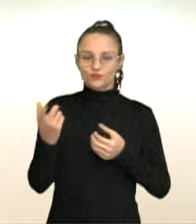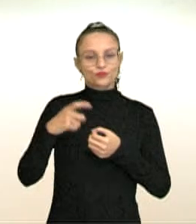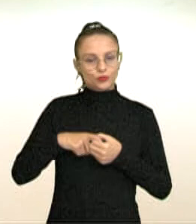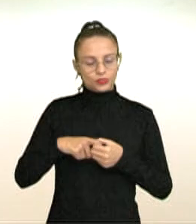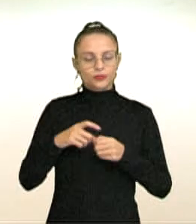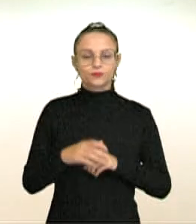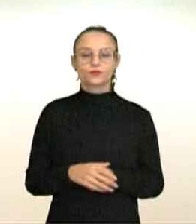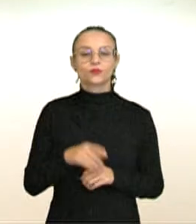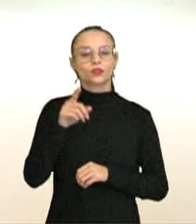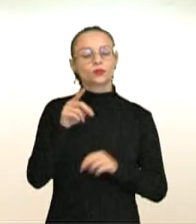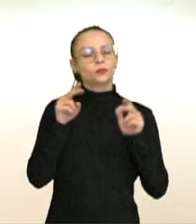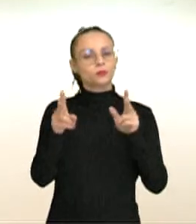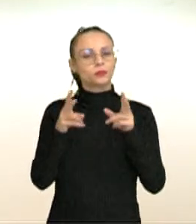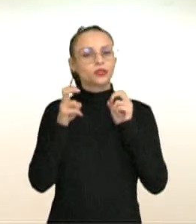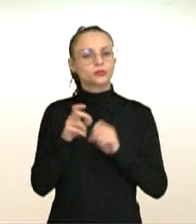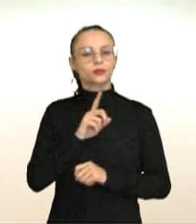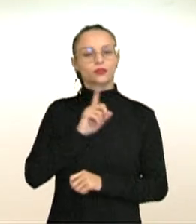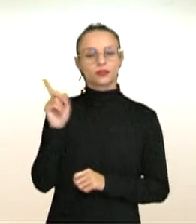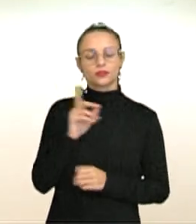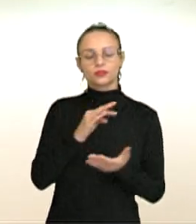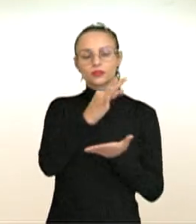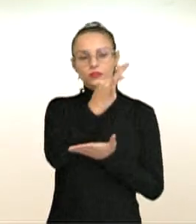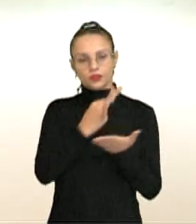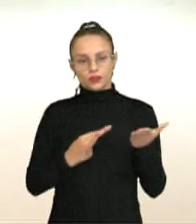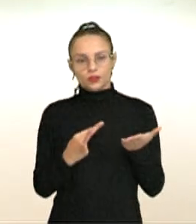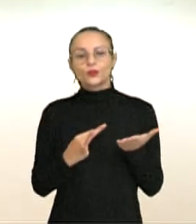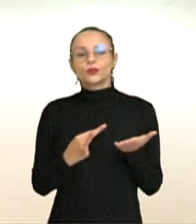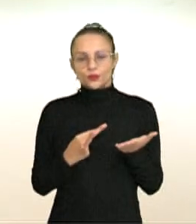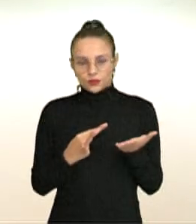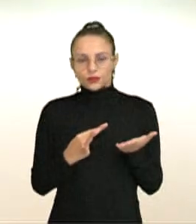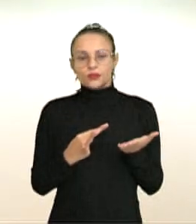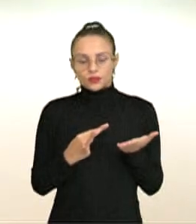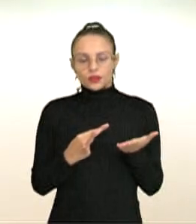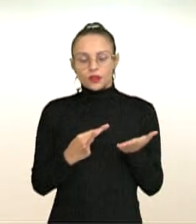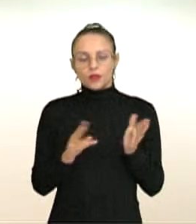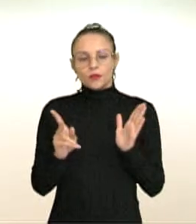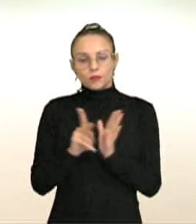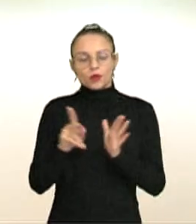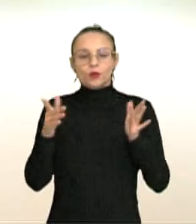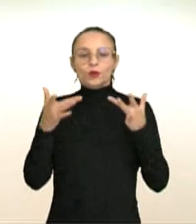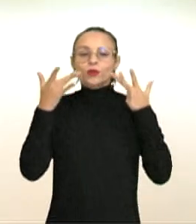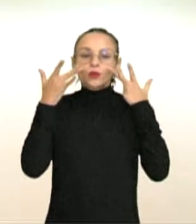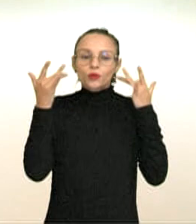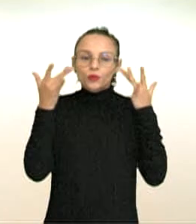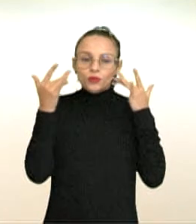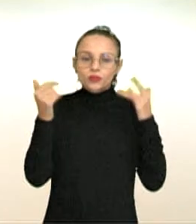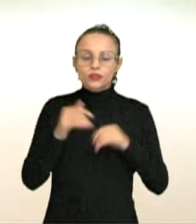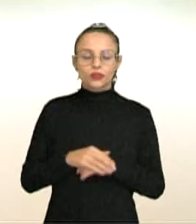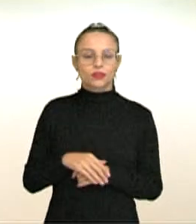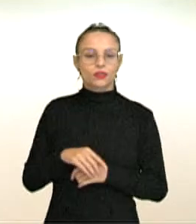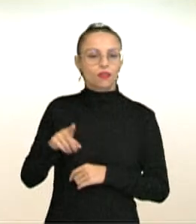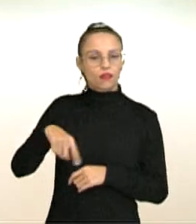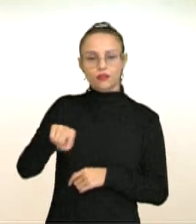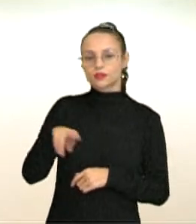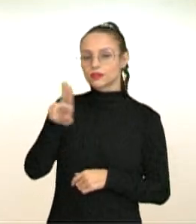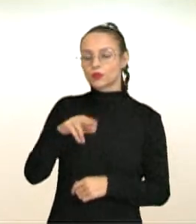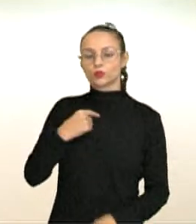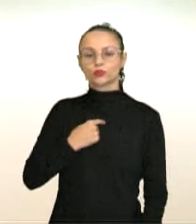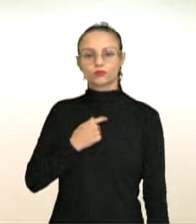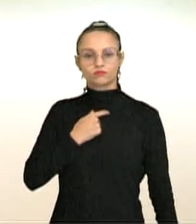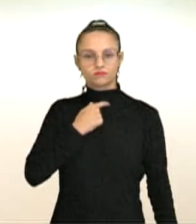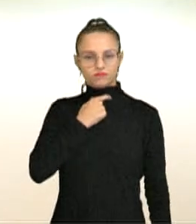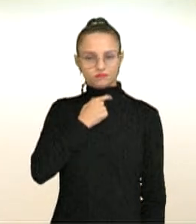Voltei. Você está percebendo esse texto, né? Da peça de Gianfrancesco, eles não usam black ties, como ele